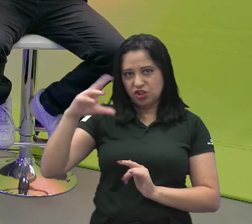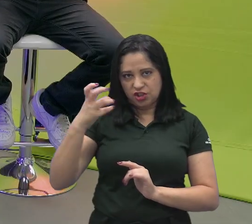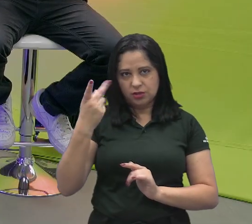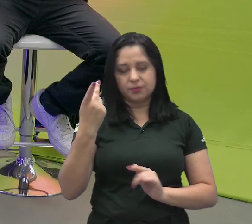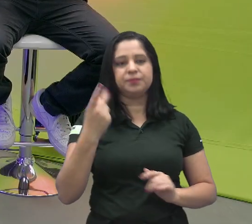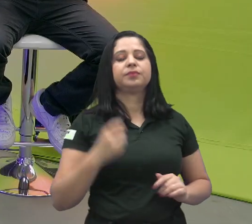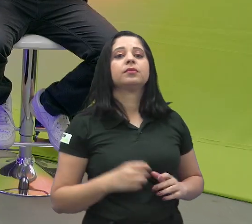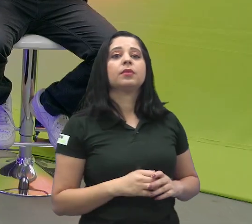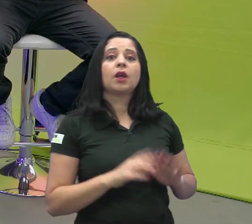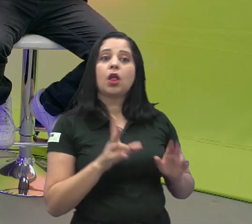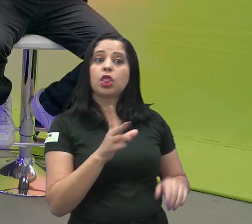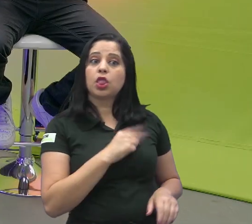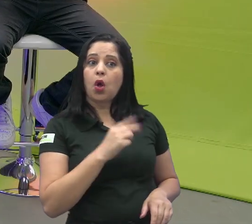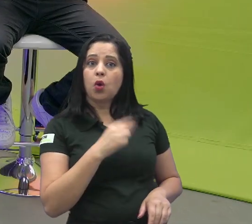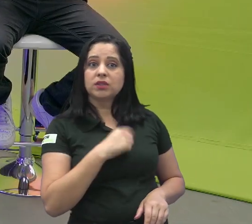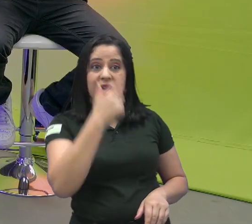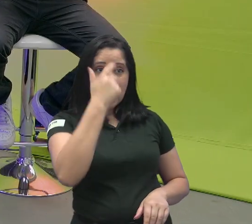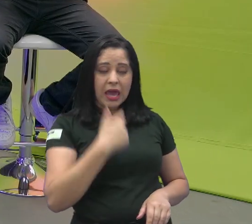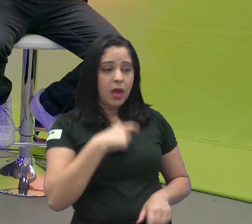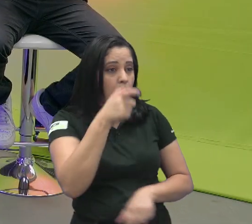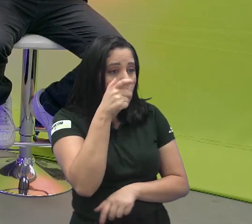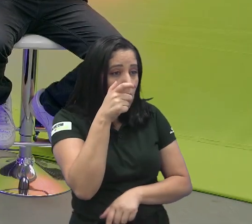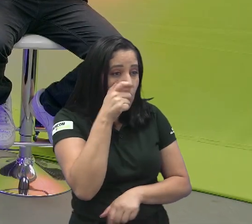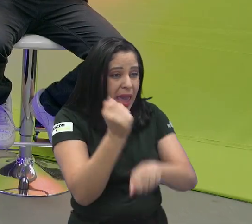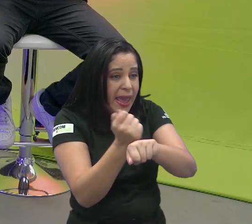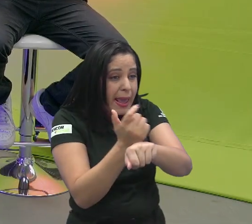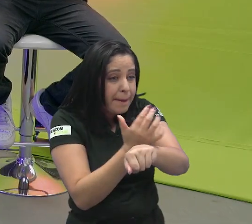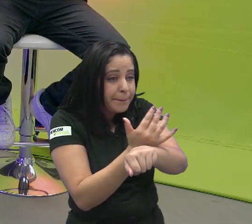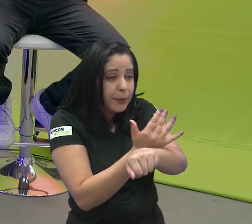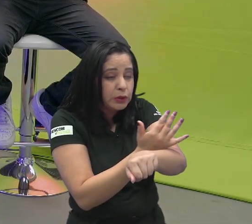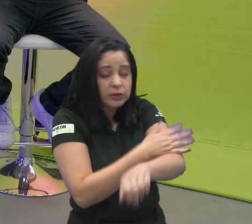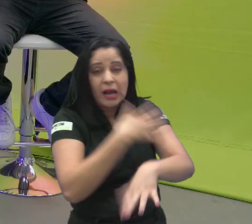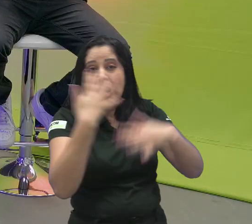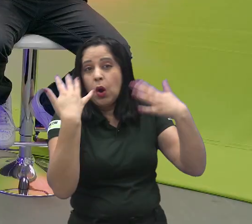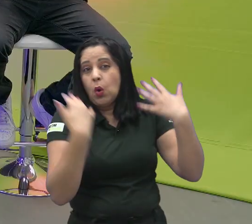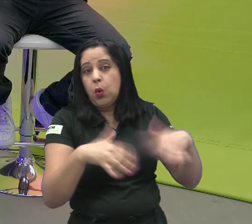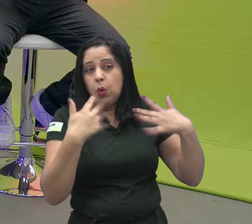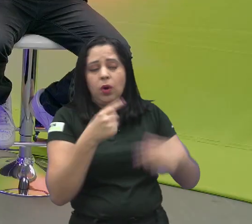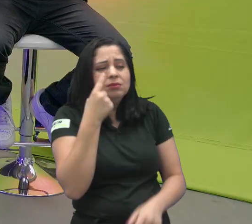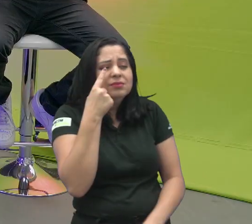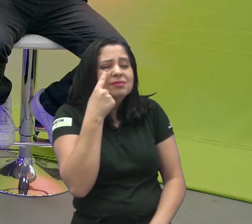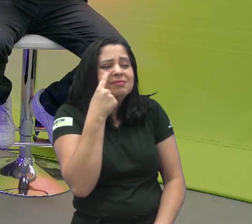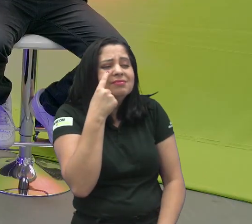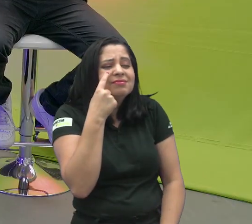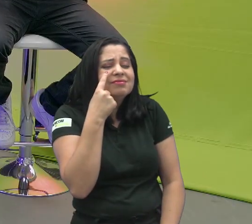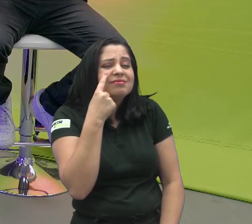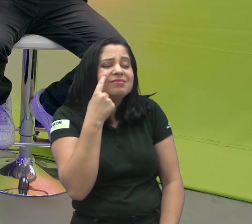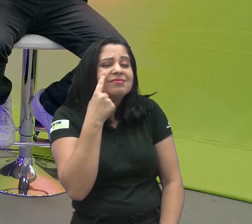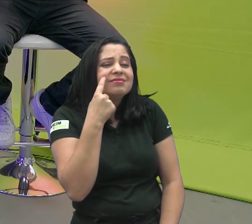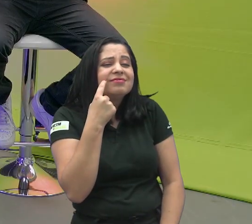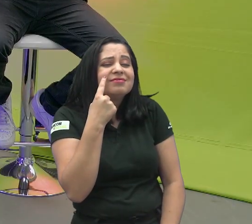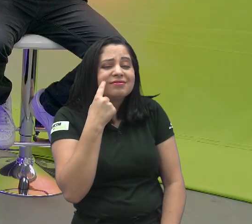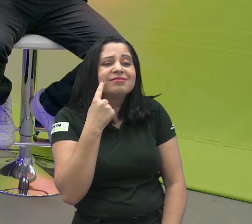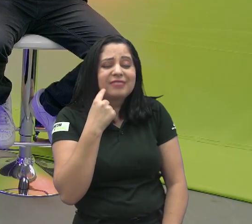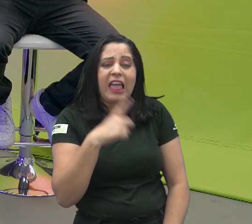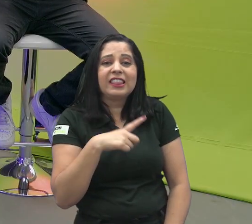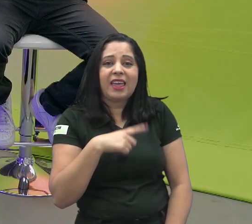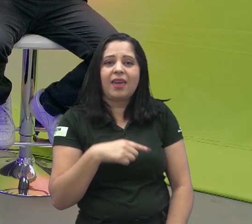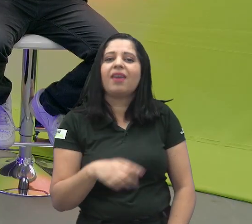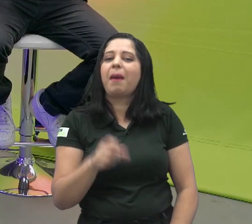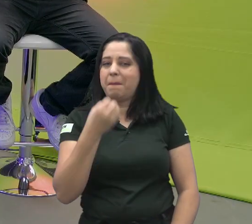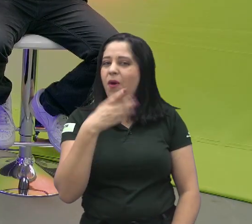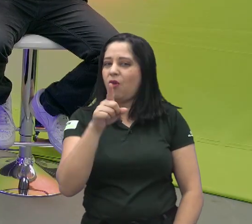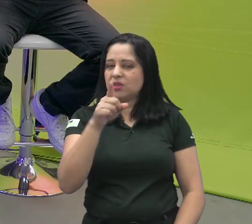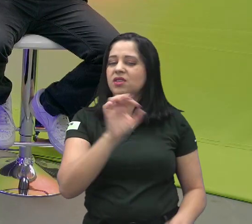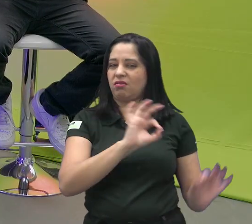eu não costumo me emocionar em filmes não, mas no final desse filme aí é inevitável que pelo menos uma lagriminha escorra aí dos seus olhos.